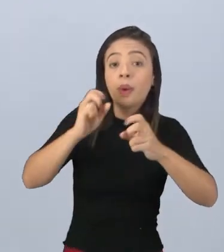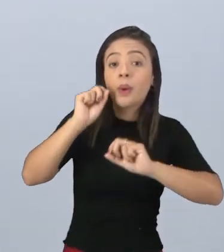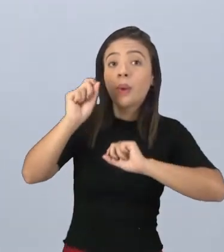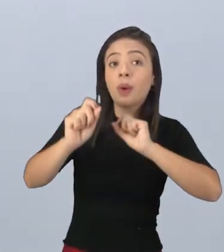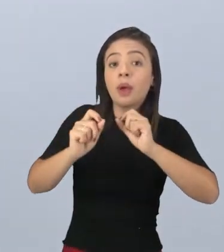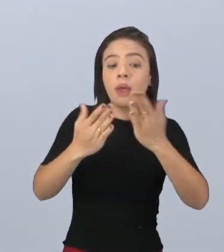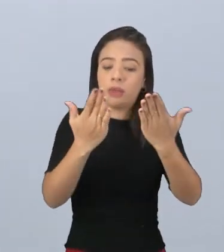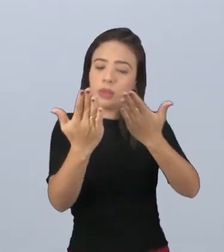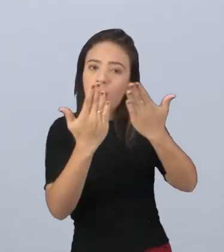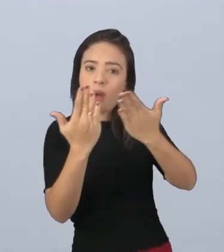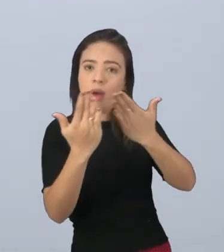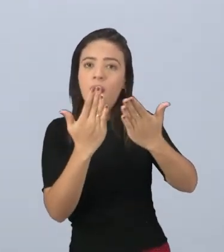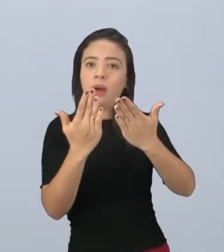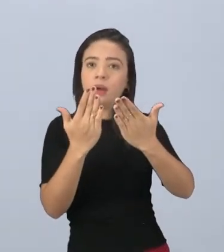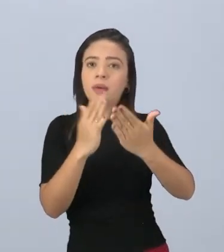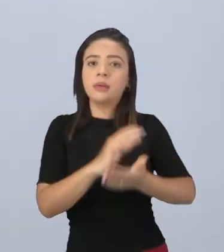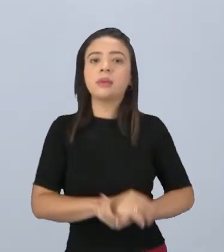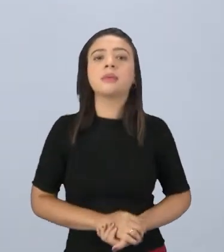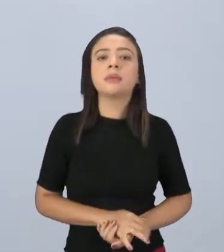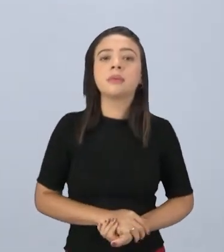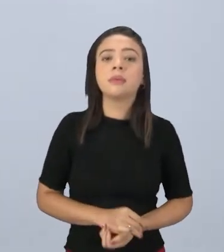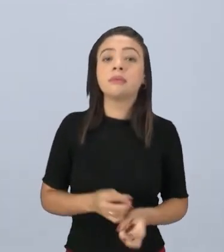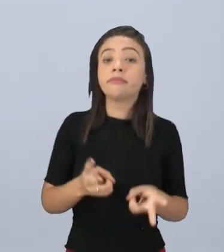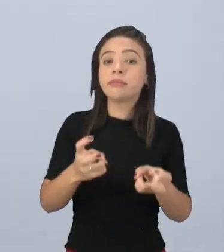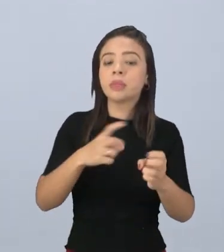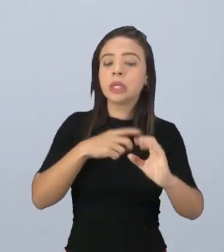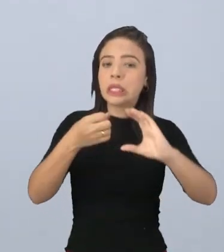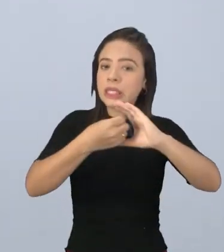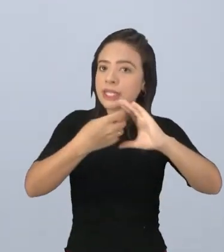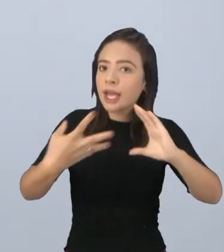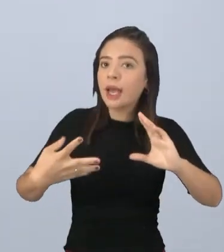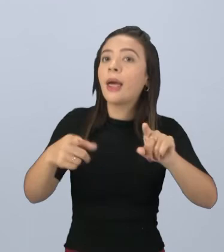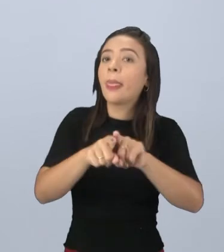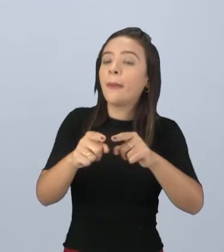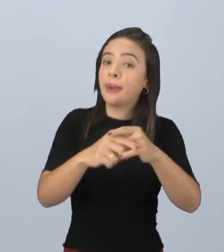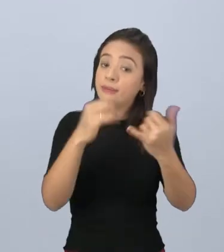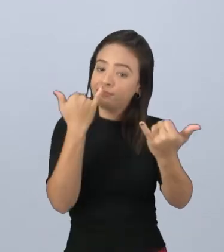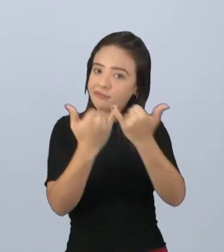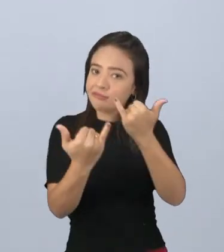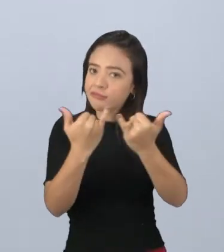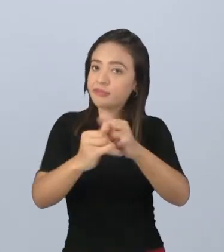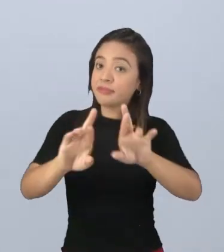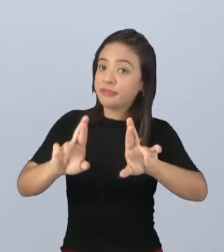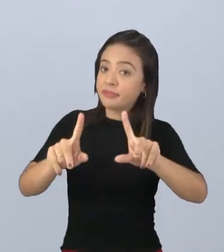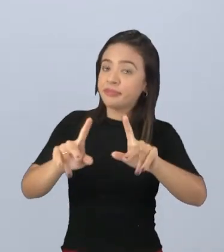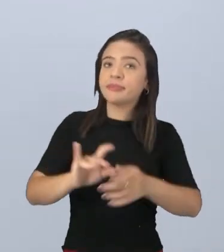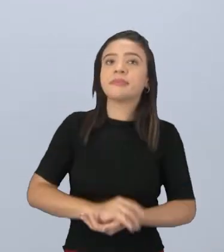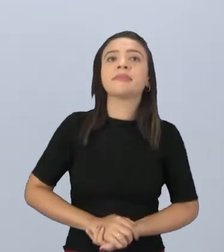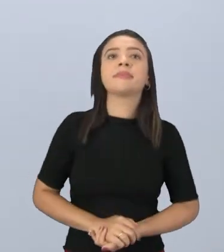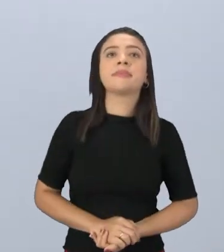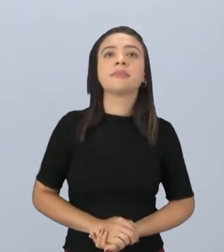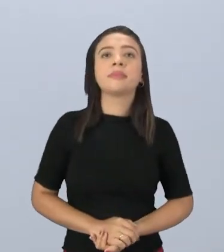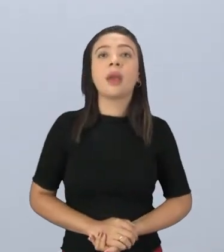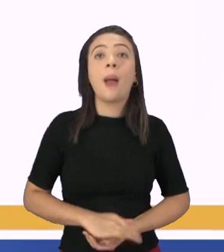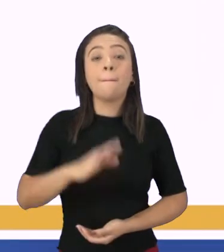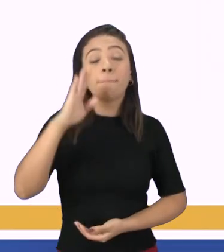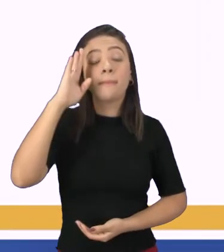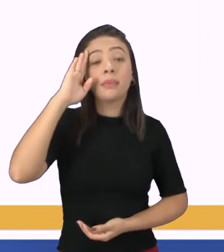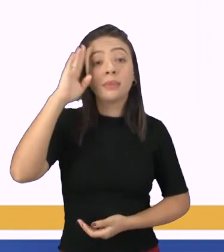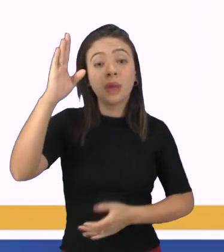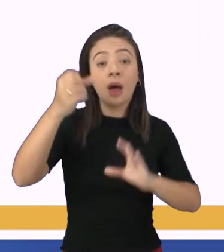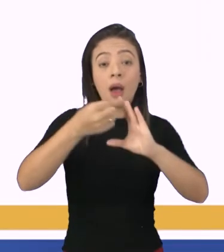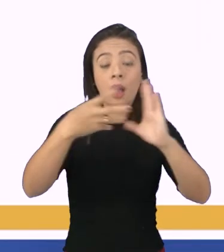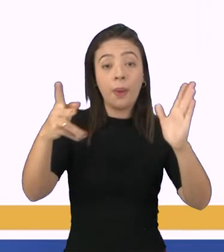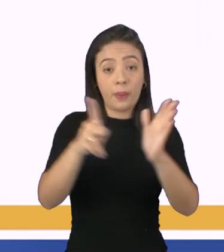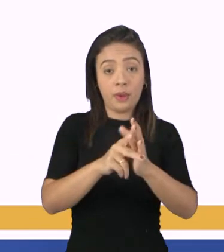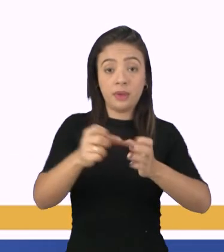essa comparação. Já percebemos aqui algumas características, semelhanças e diferenças. As principais características